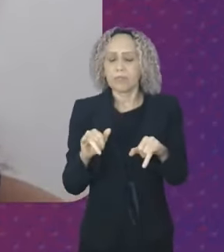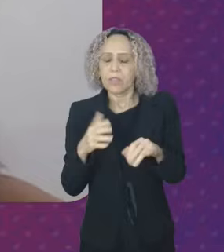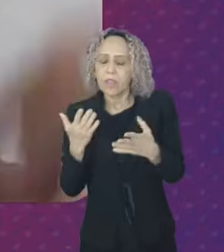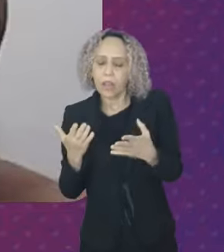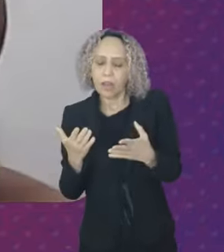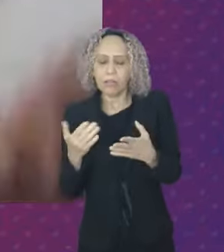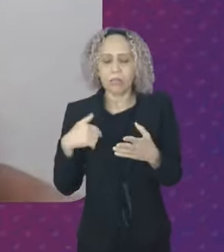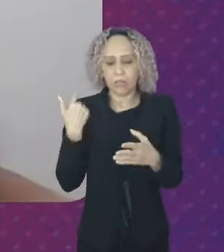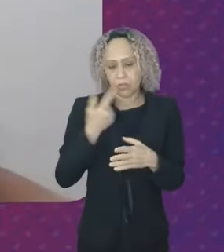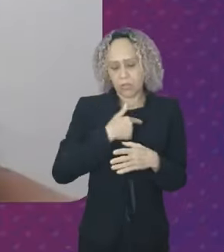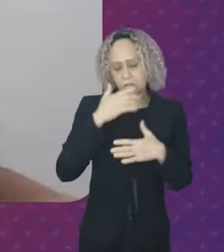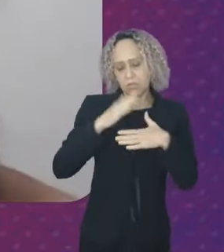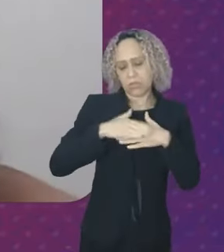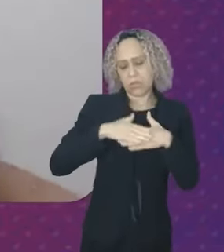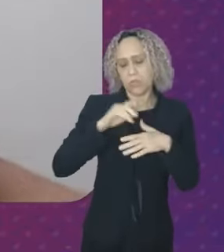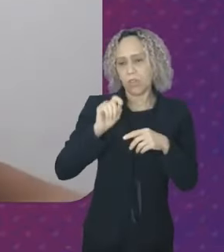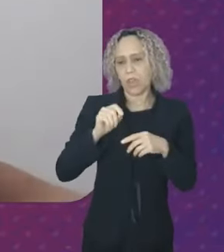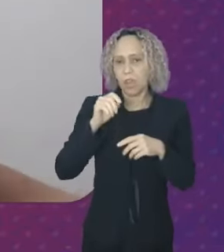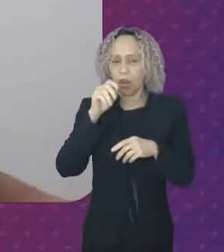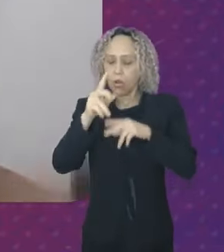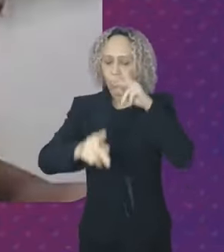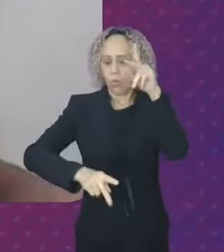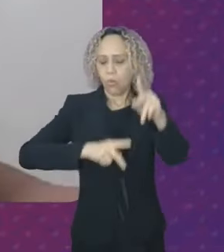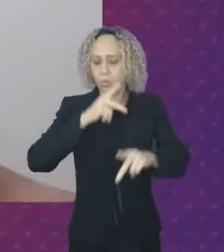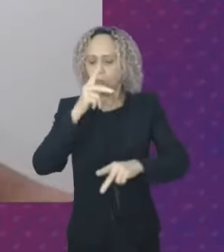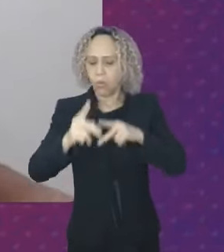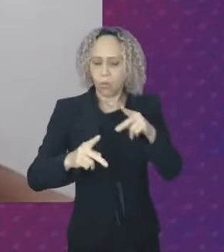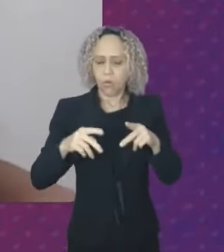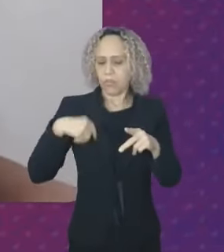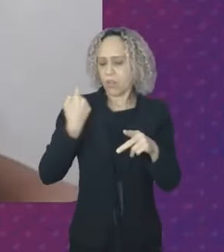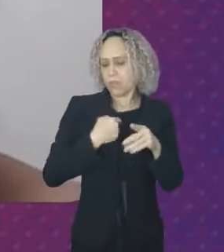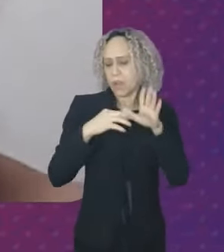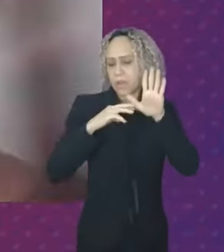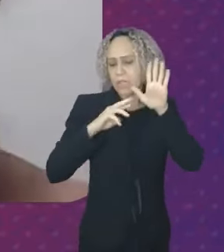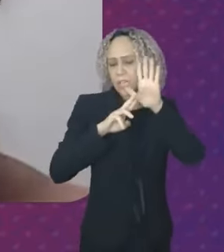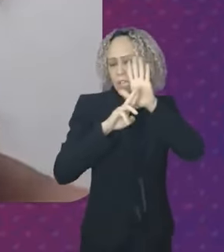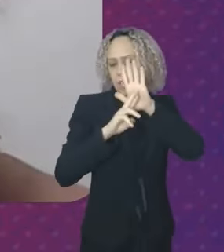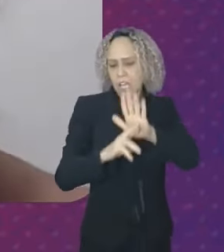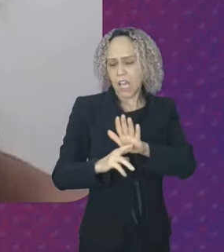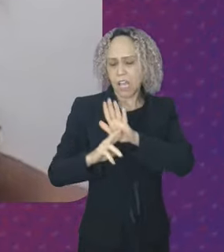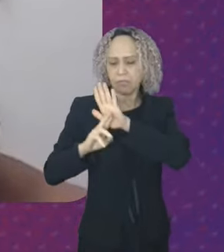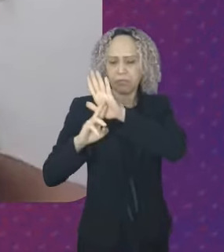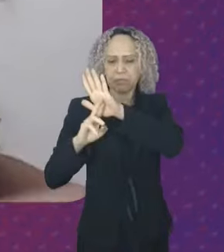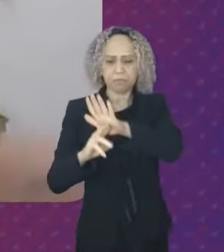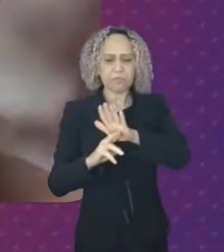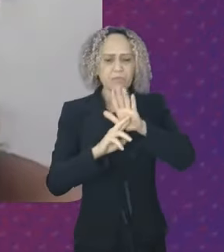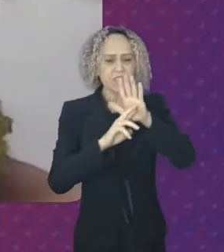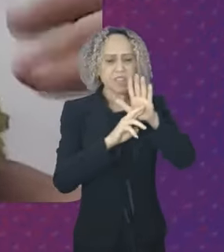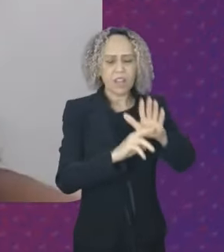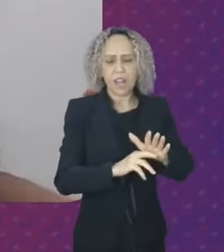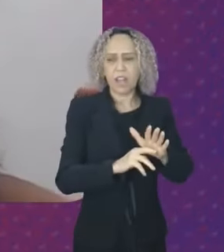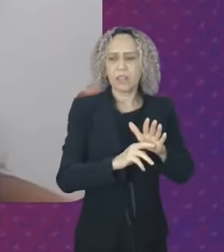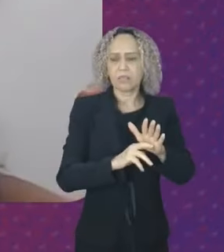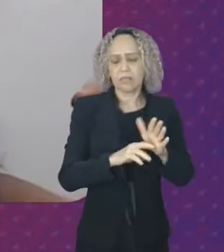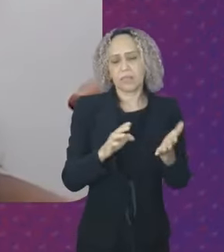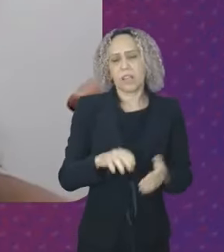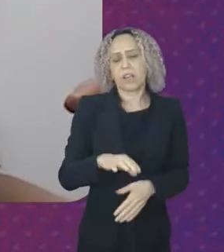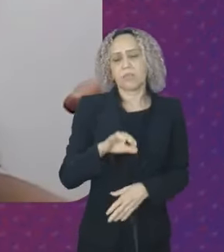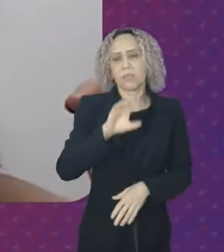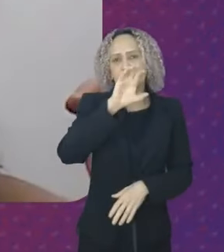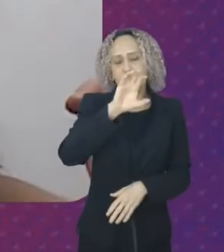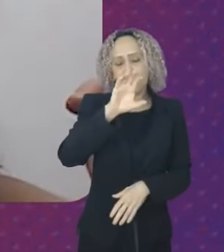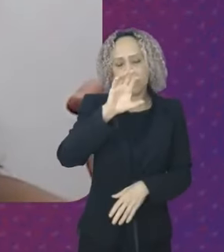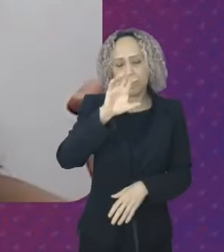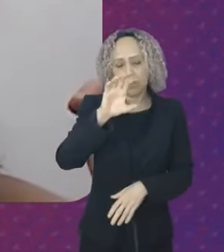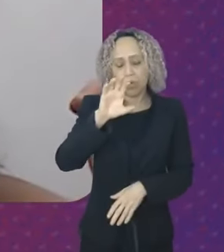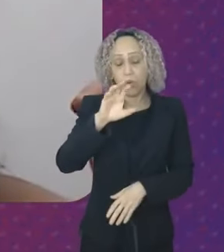brasileiro, do povo brasiliense, do povo alagoano, enfim, do território ao qual você está disputando aí